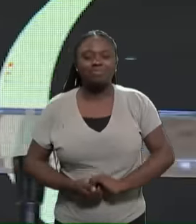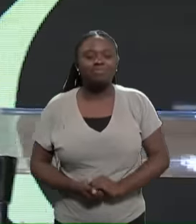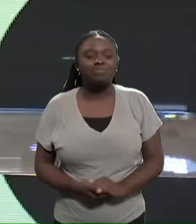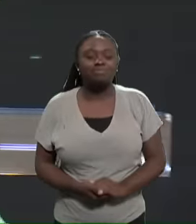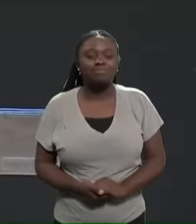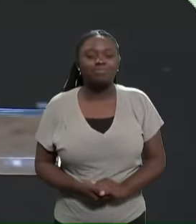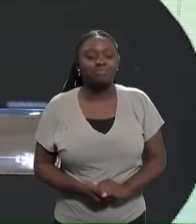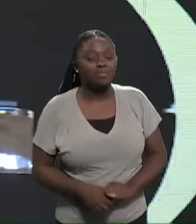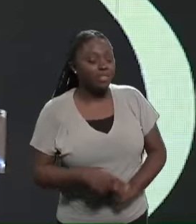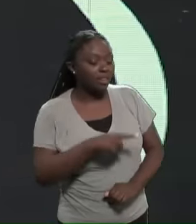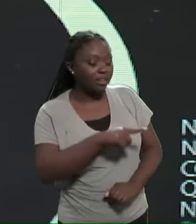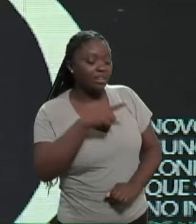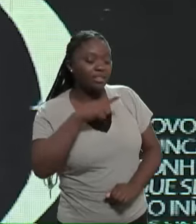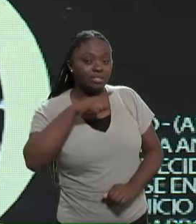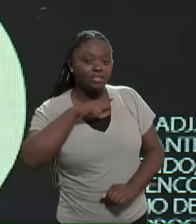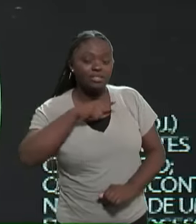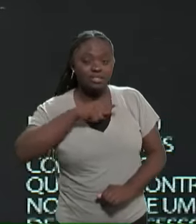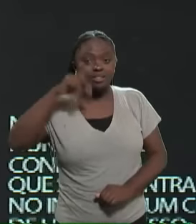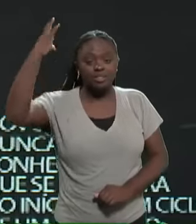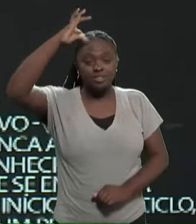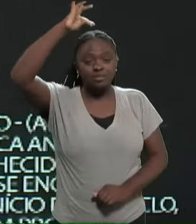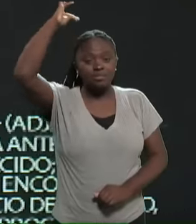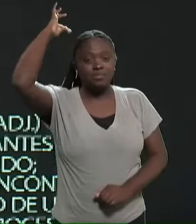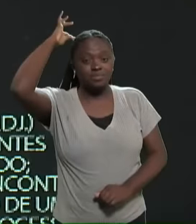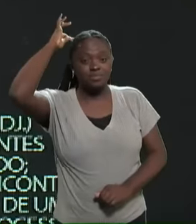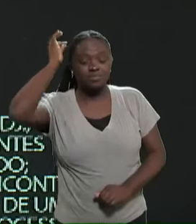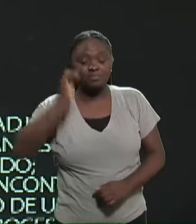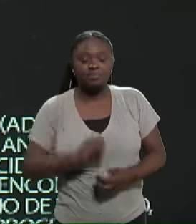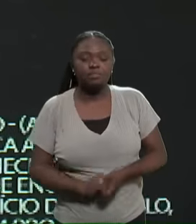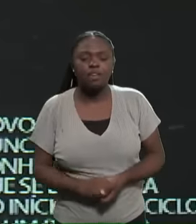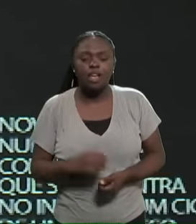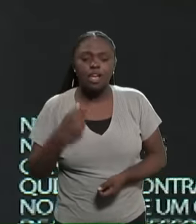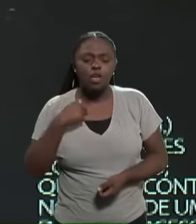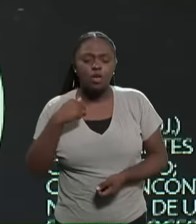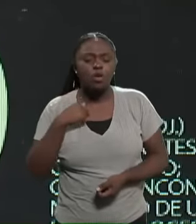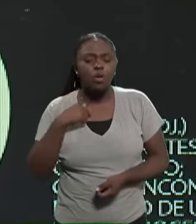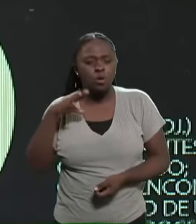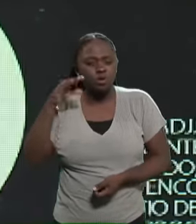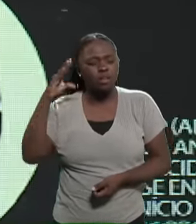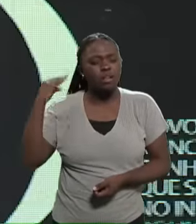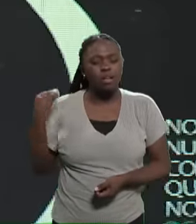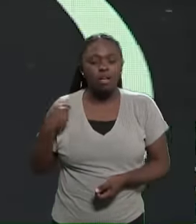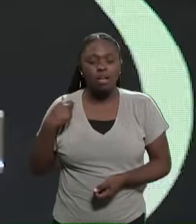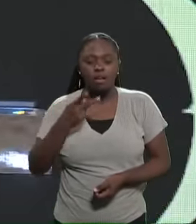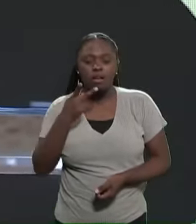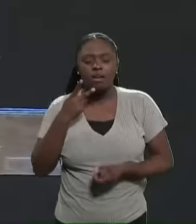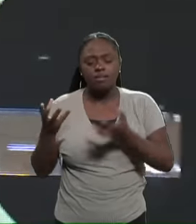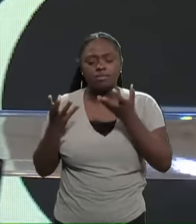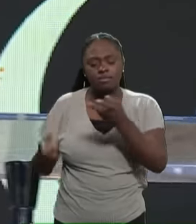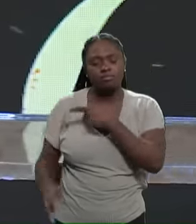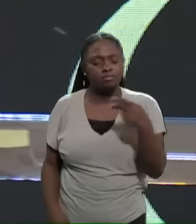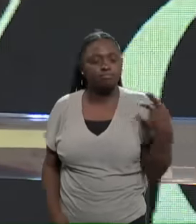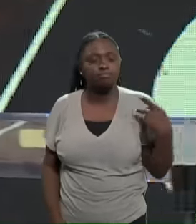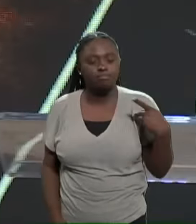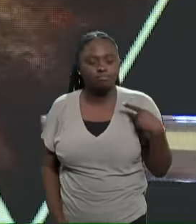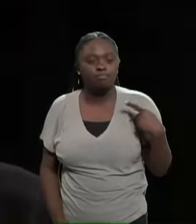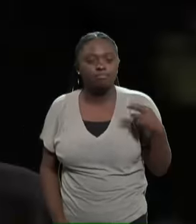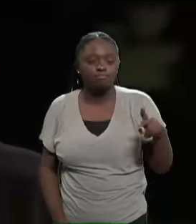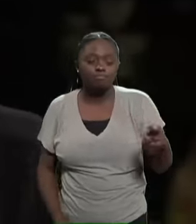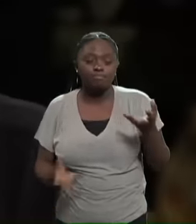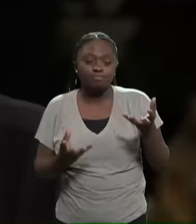Ele tinha espírito. Eu, quando era adolescente, jovem, eu queria ser pastor, irmão. Eu queria ser pastor. Eu